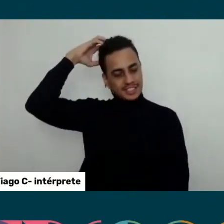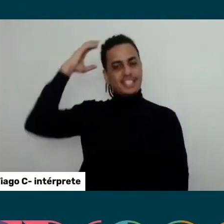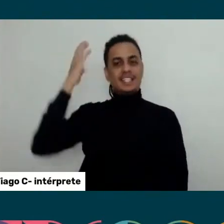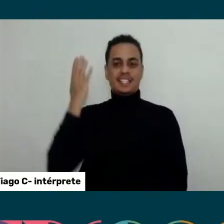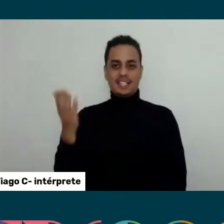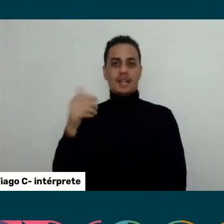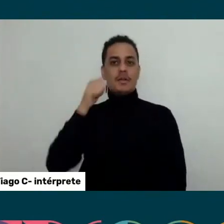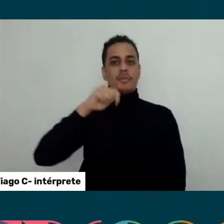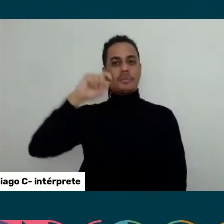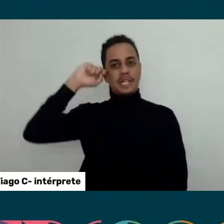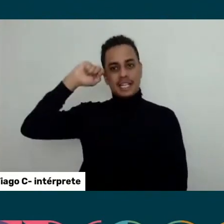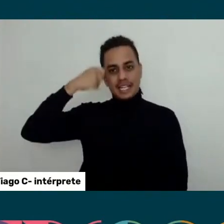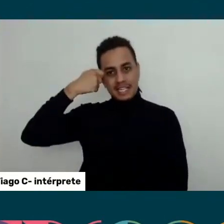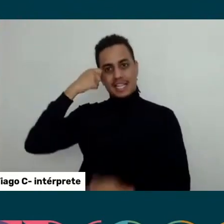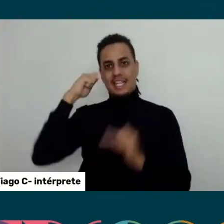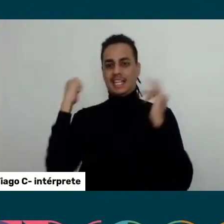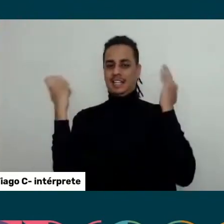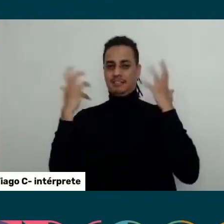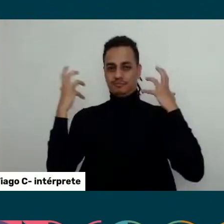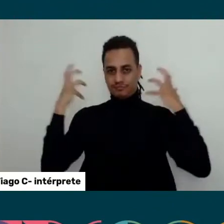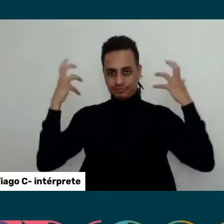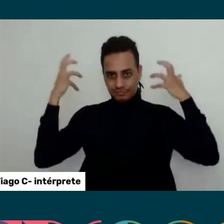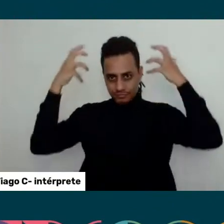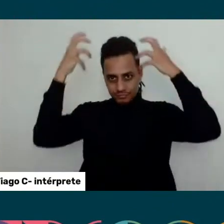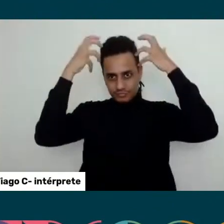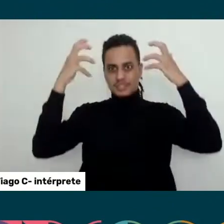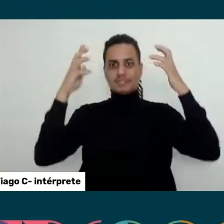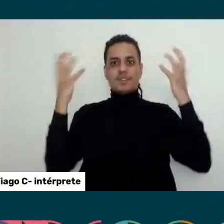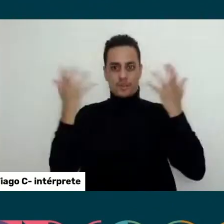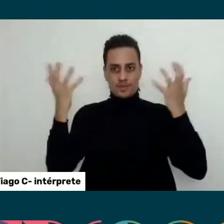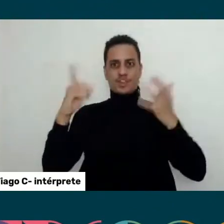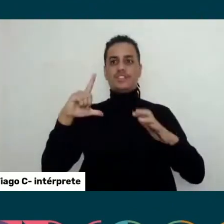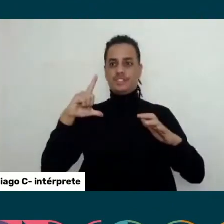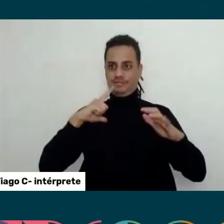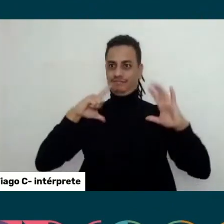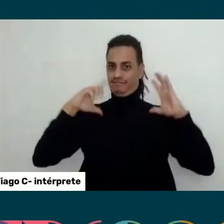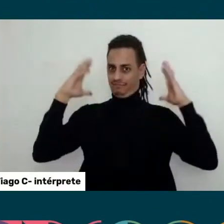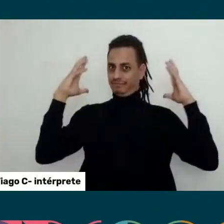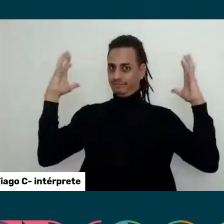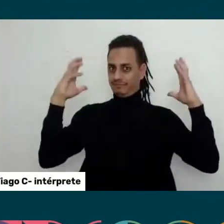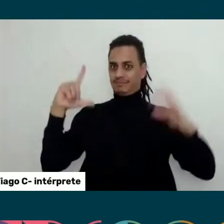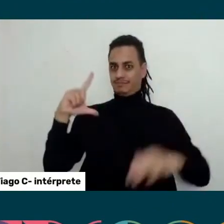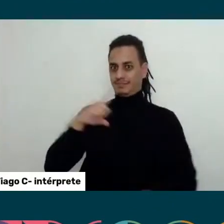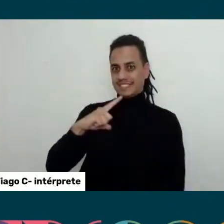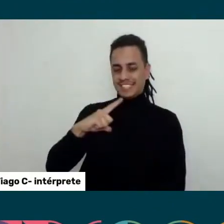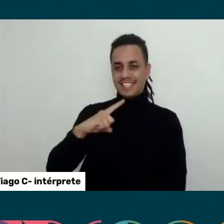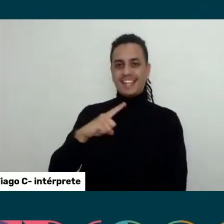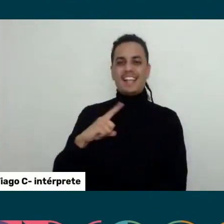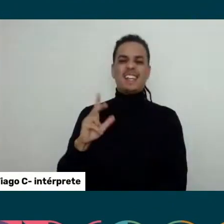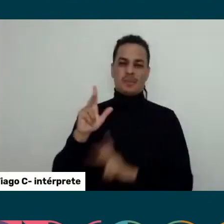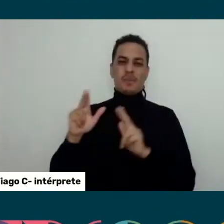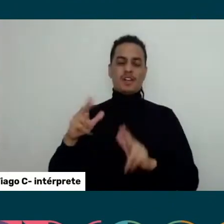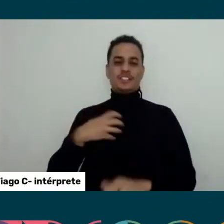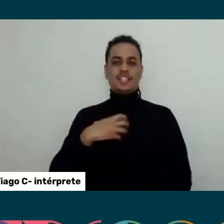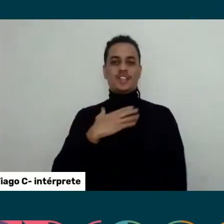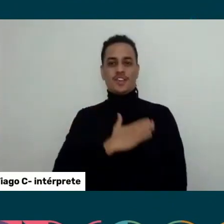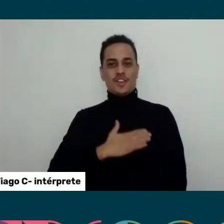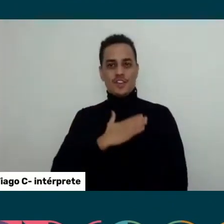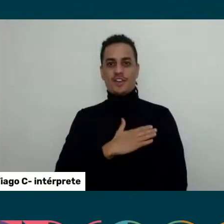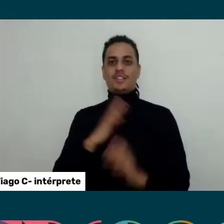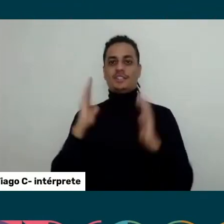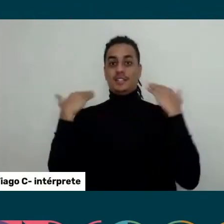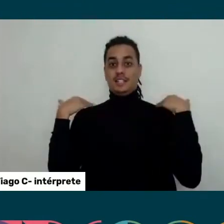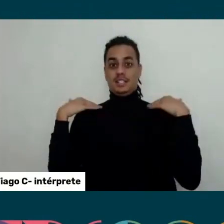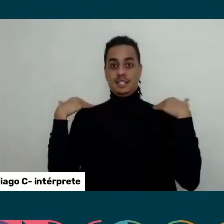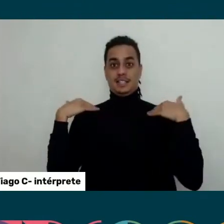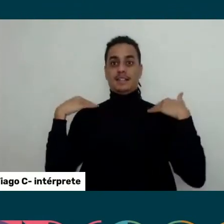uma mulher negra de cabelo crespo, que hoje está bem armadão aqui e grande, como eu gosto. Ele está mais ou menos na altura do ombro, mas